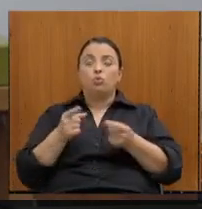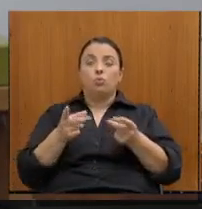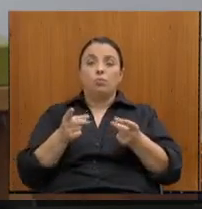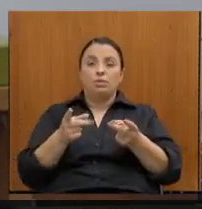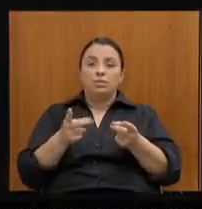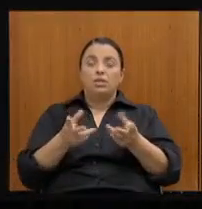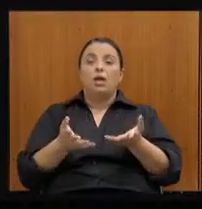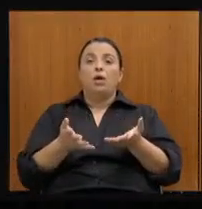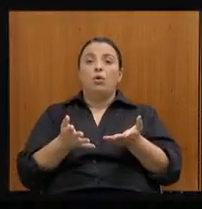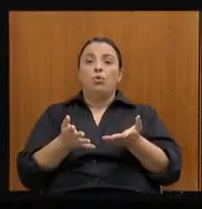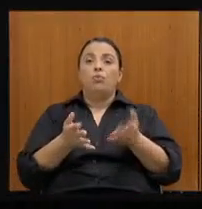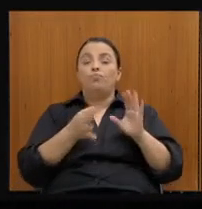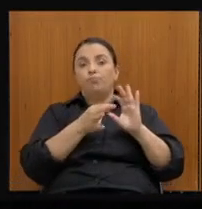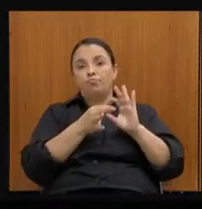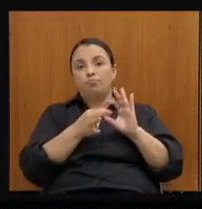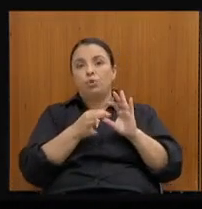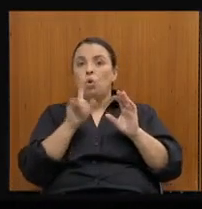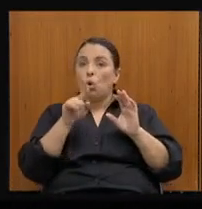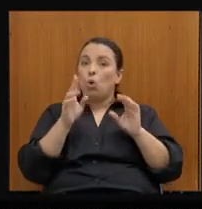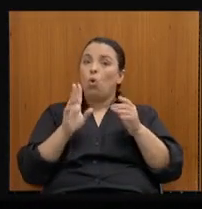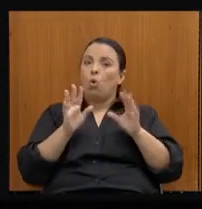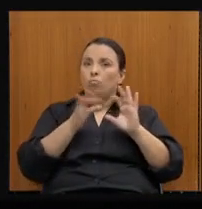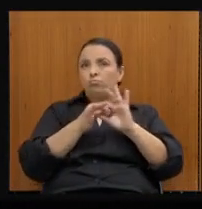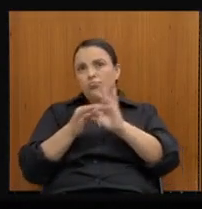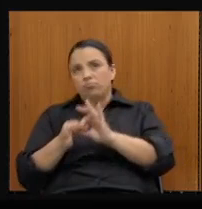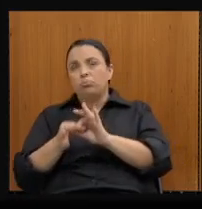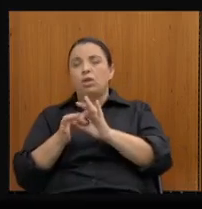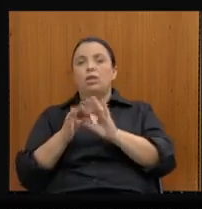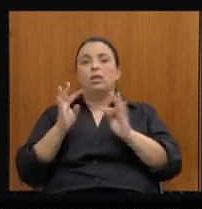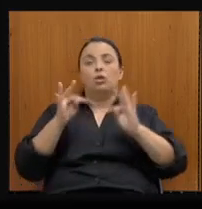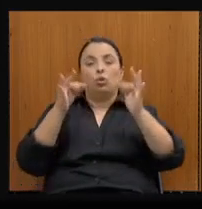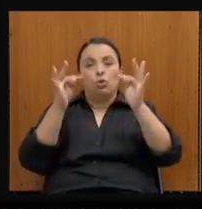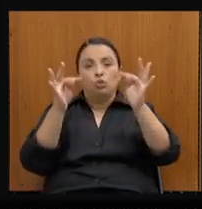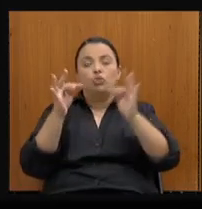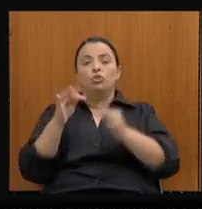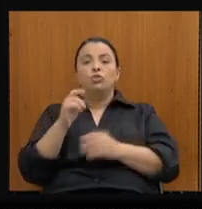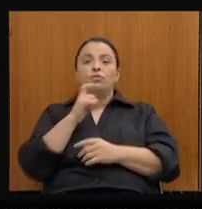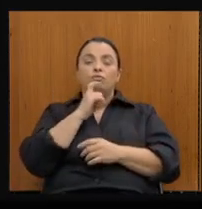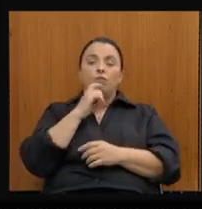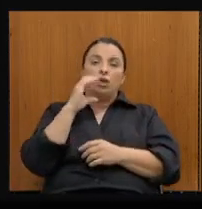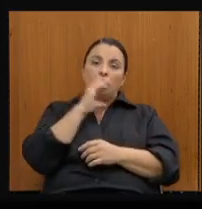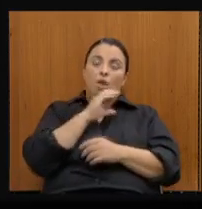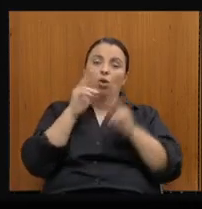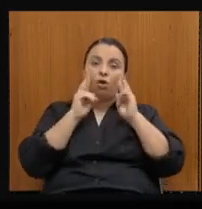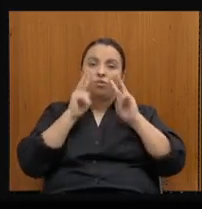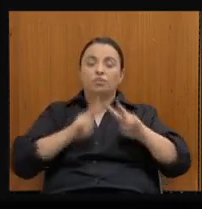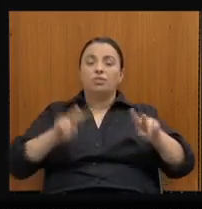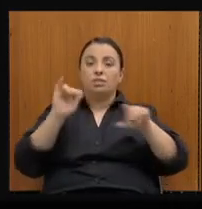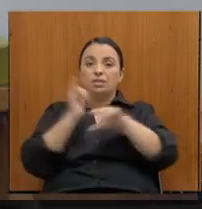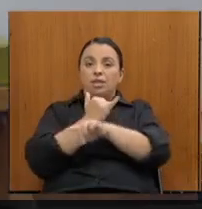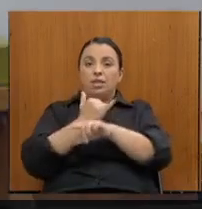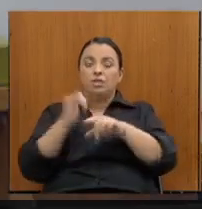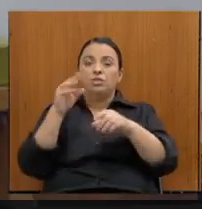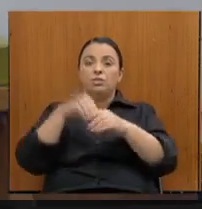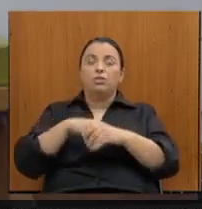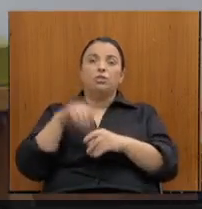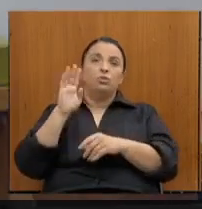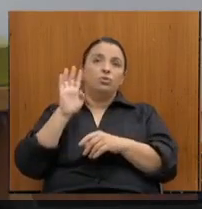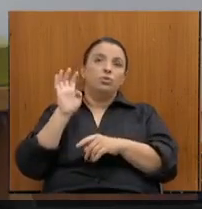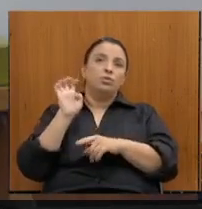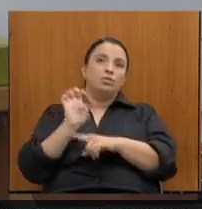das tecnologias de frio e calor dentro de uma visão estratégica do próprio estar próximo por favor só